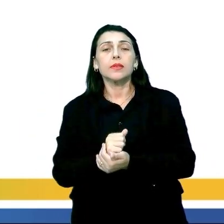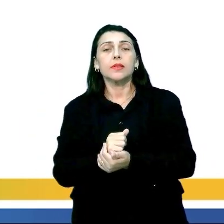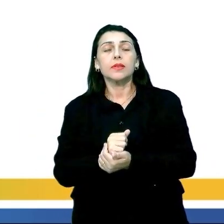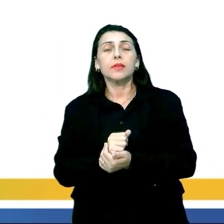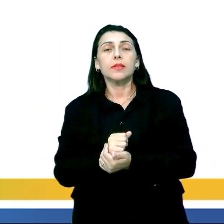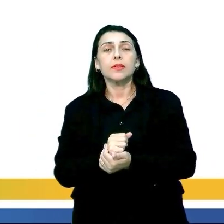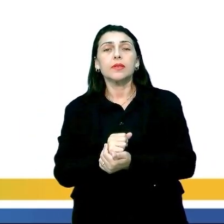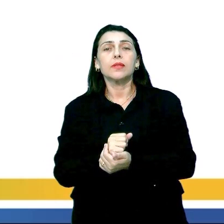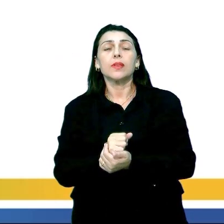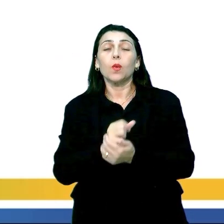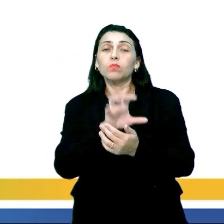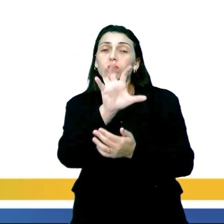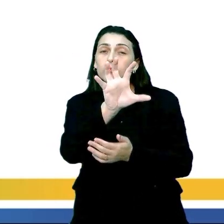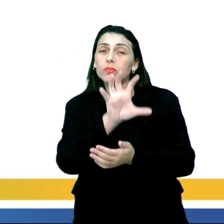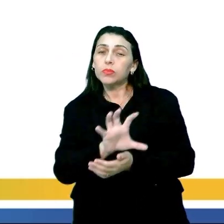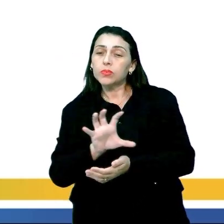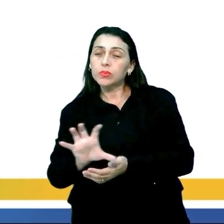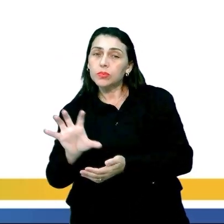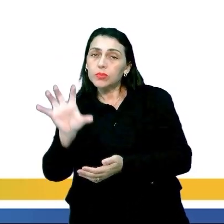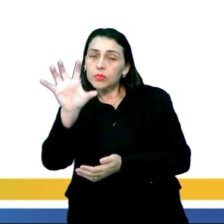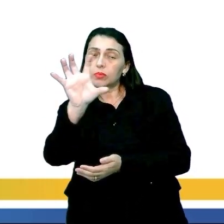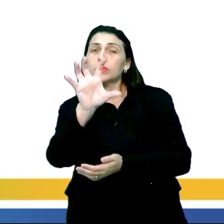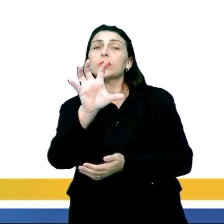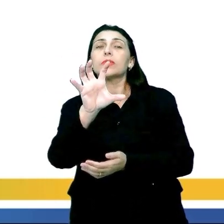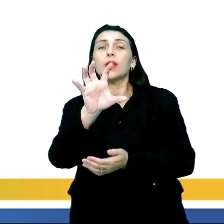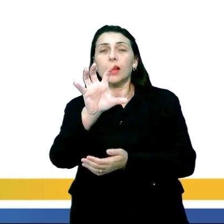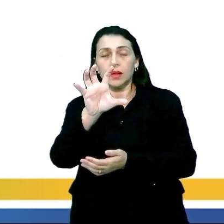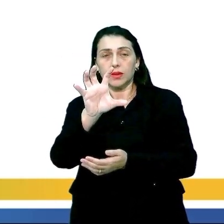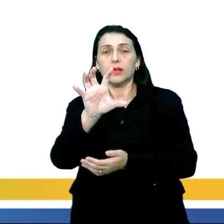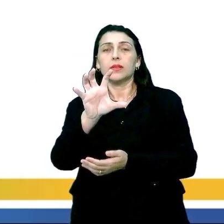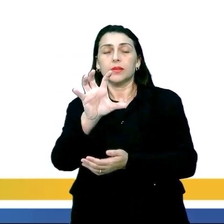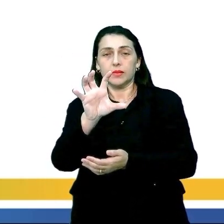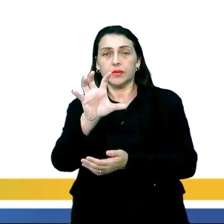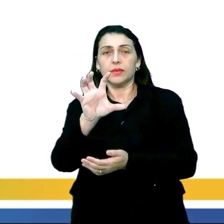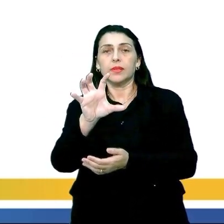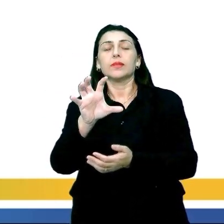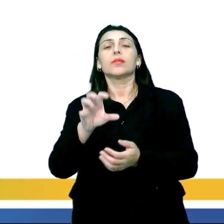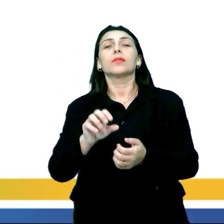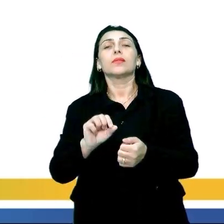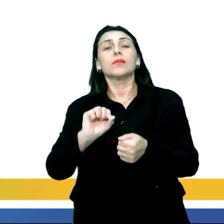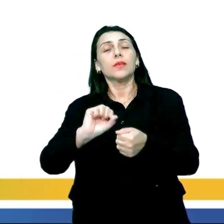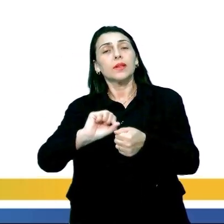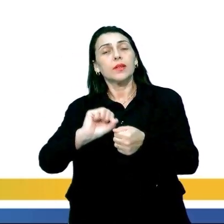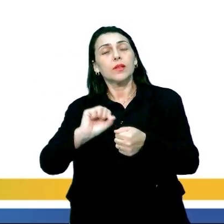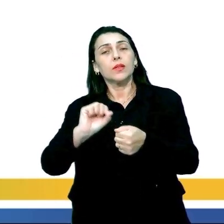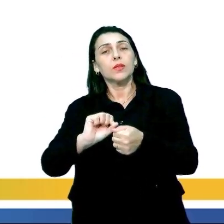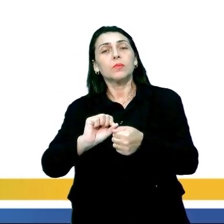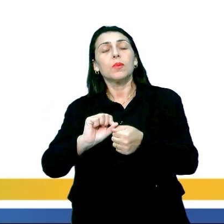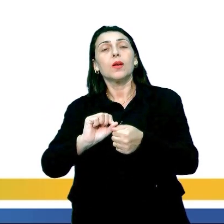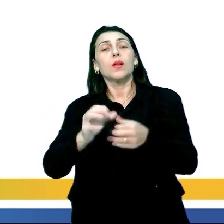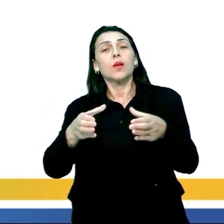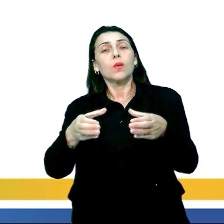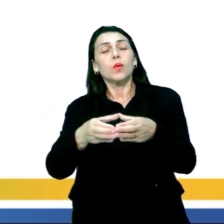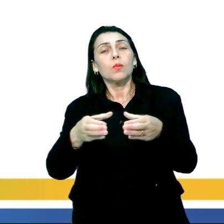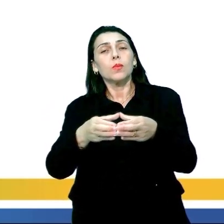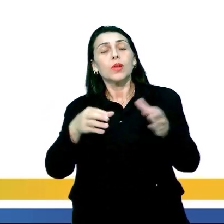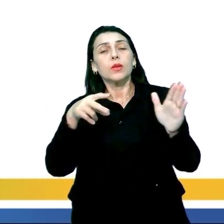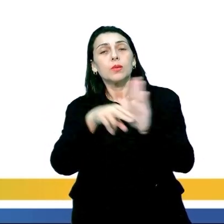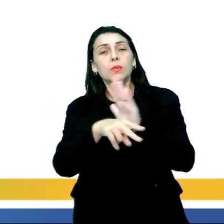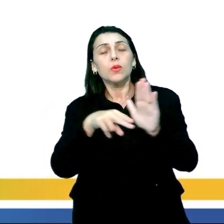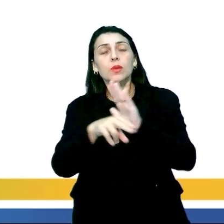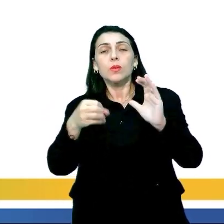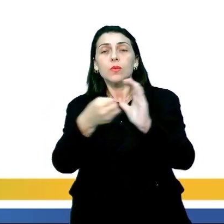são grandes regiões, tá? Ou seja, eles compreendem grandes ecossistemas constituídos por uma comunidade biológica